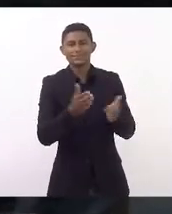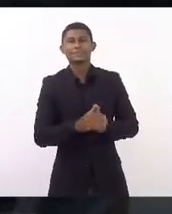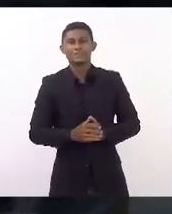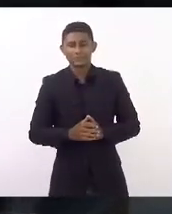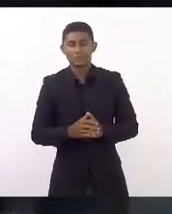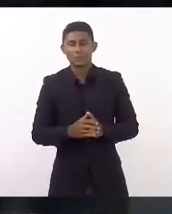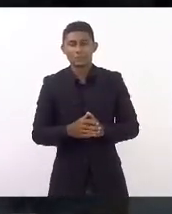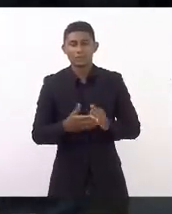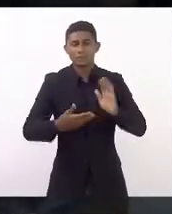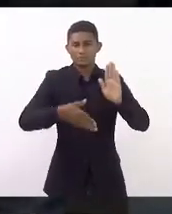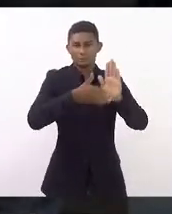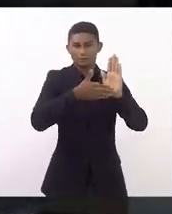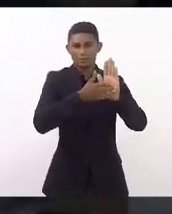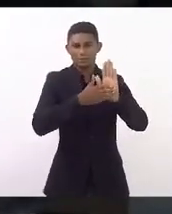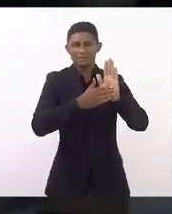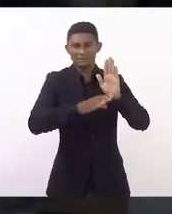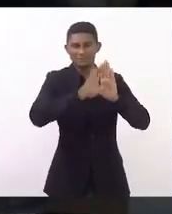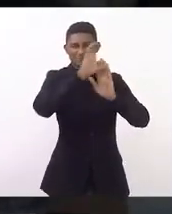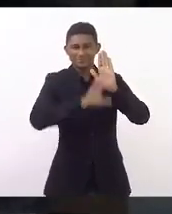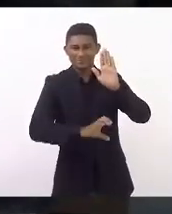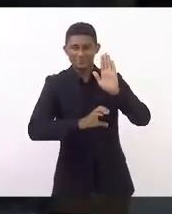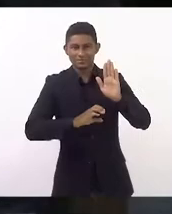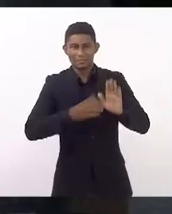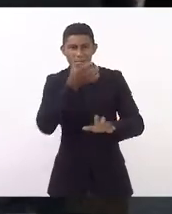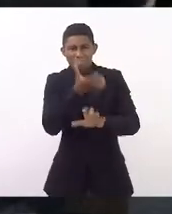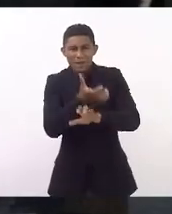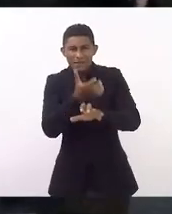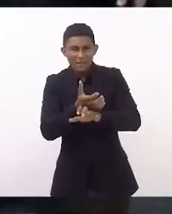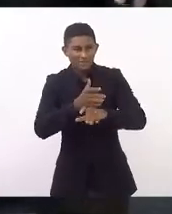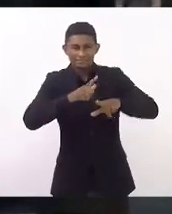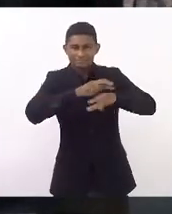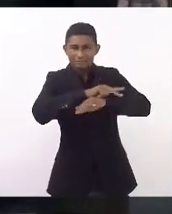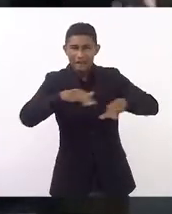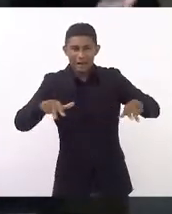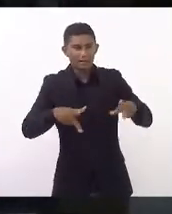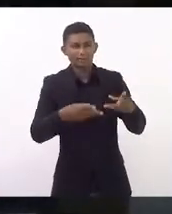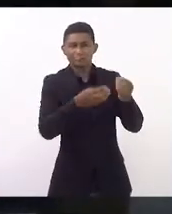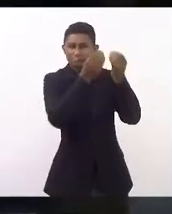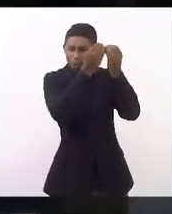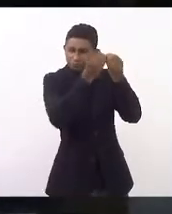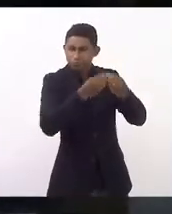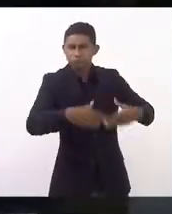as suas propostas curriculares absolutamente impactadas